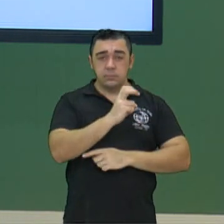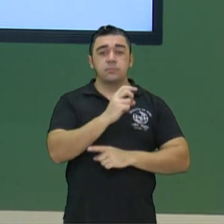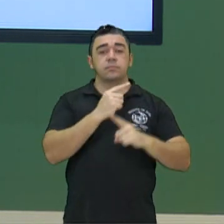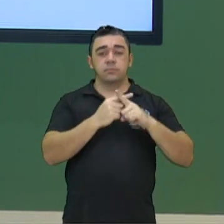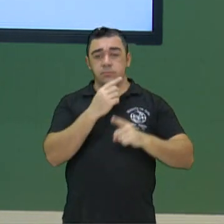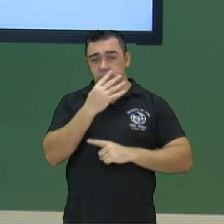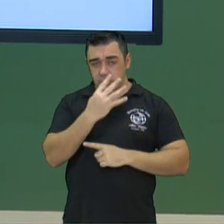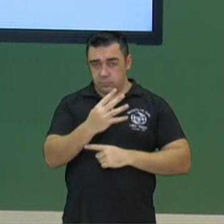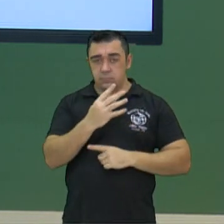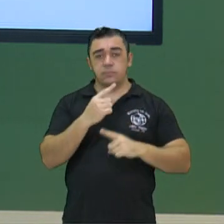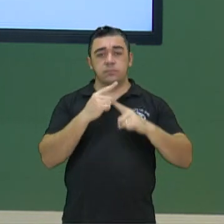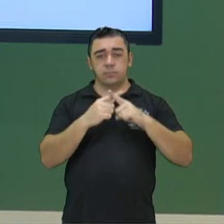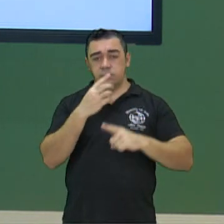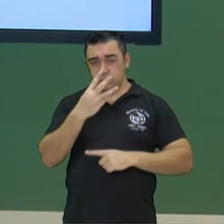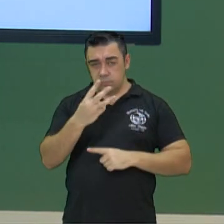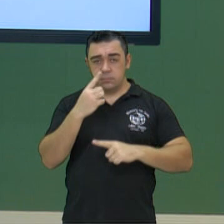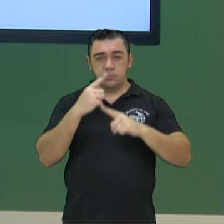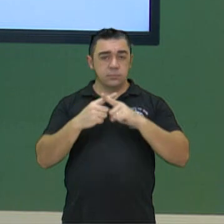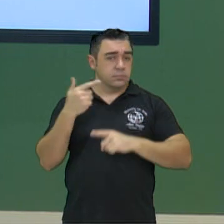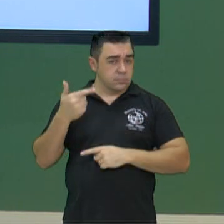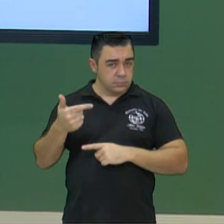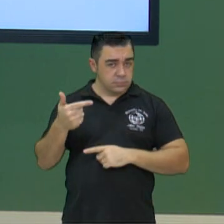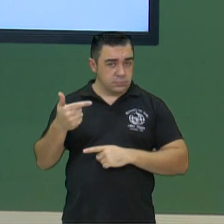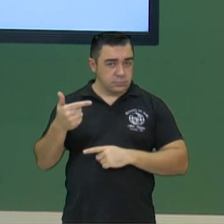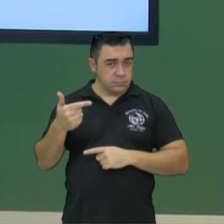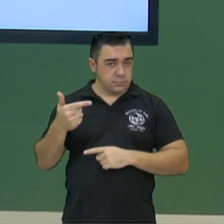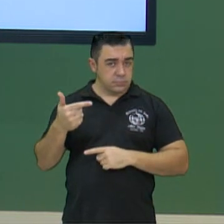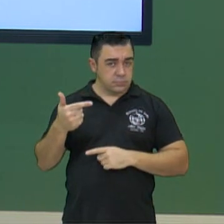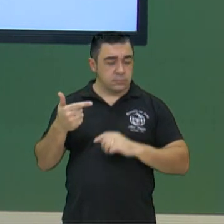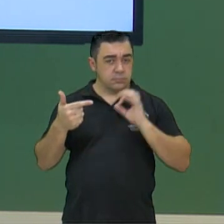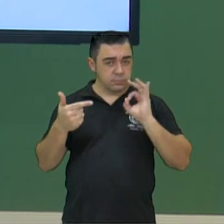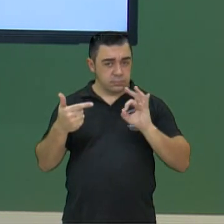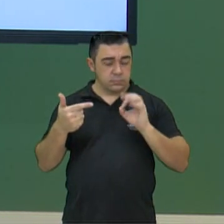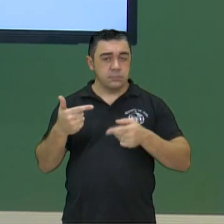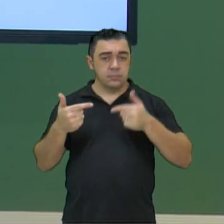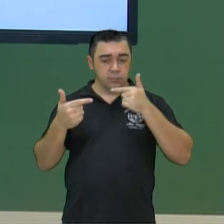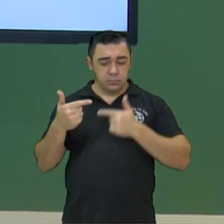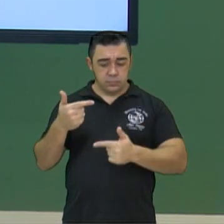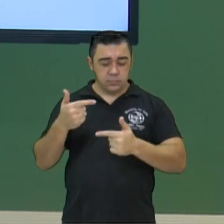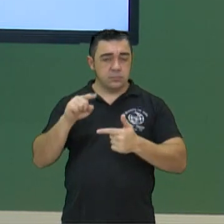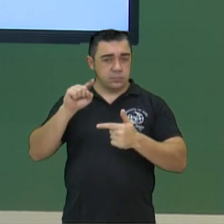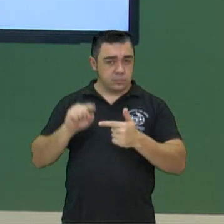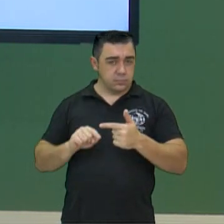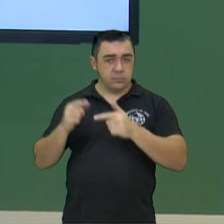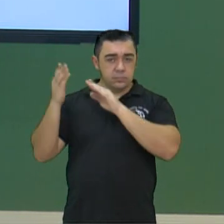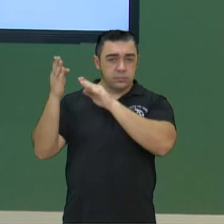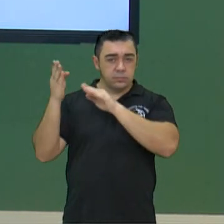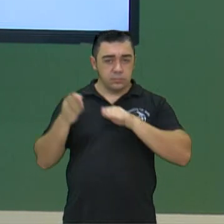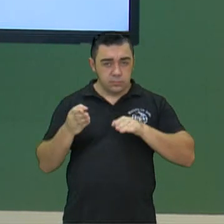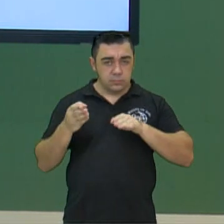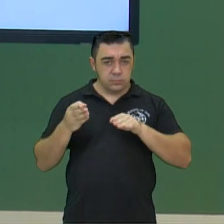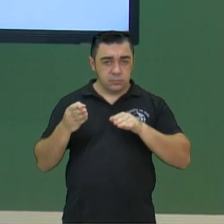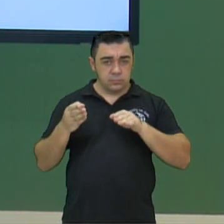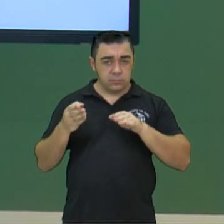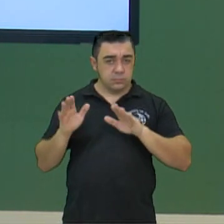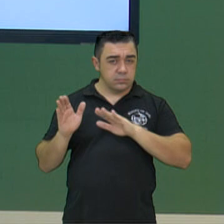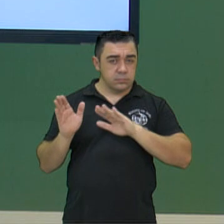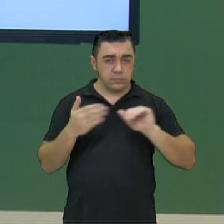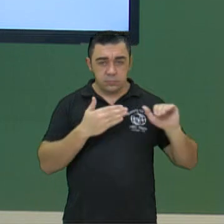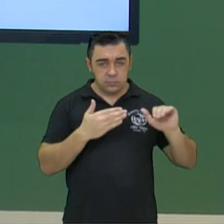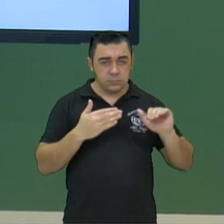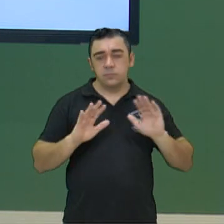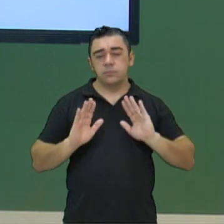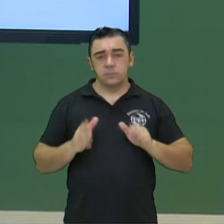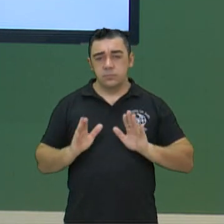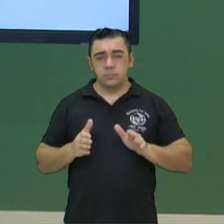vezes 4 vezes 3 vezes 2 fatorial. 2 fatorial eu posso cortar com esse 2 fatorial, que